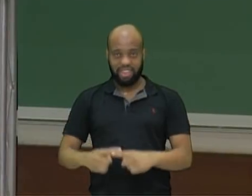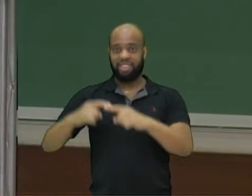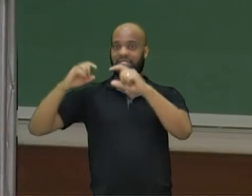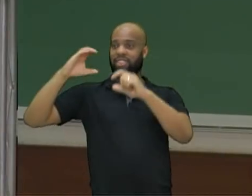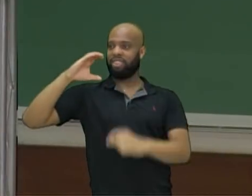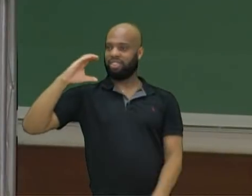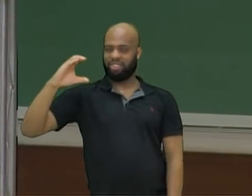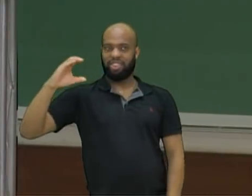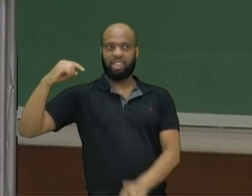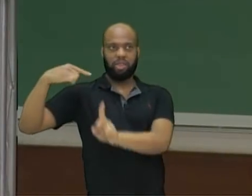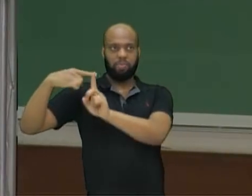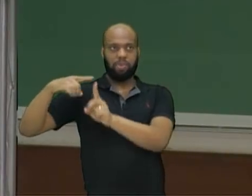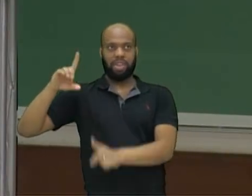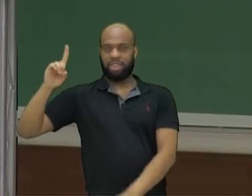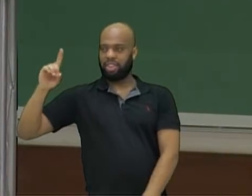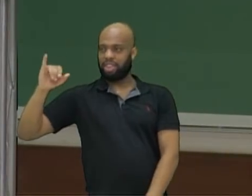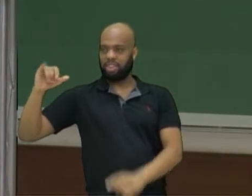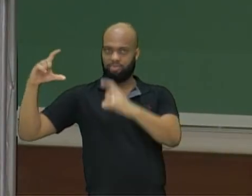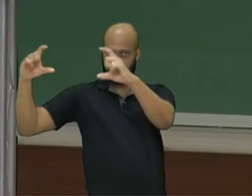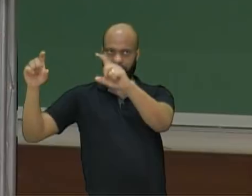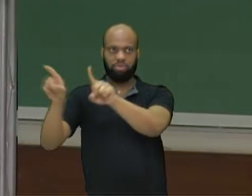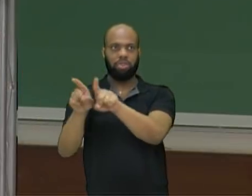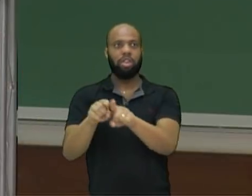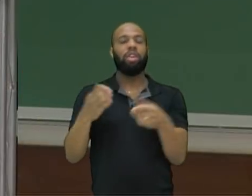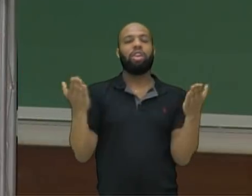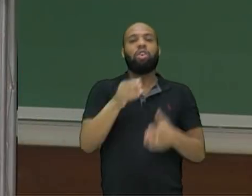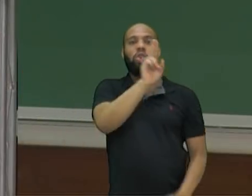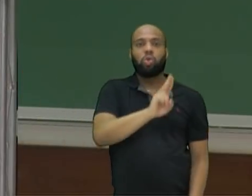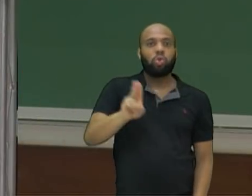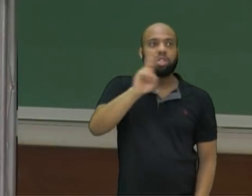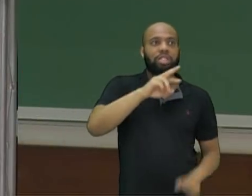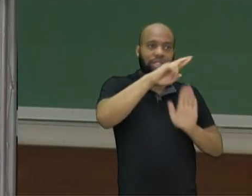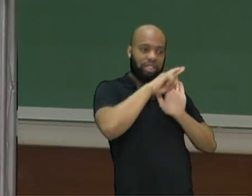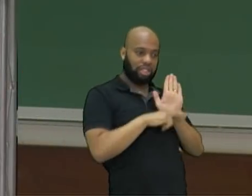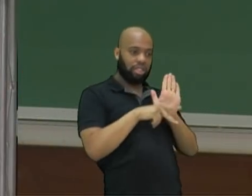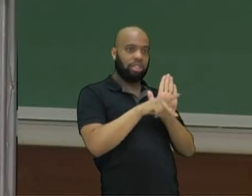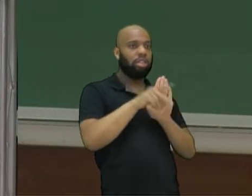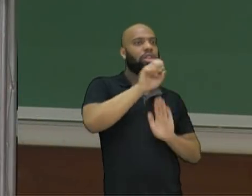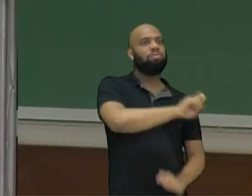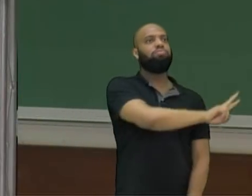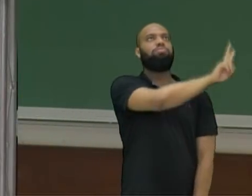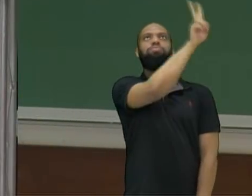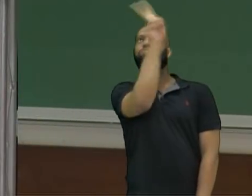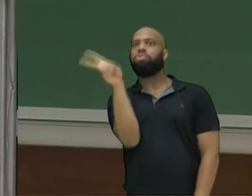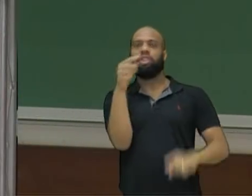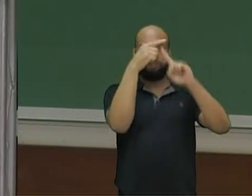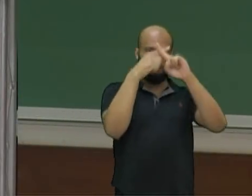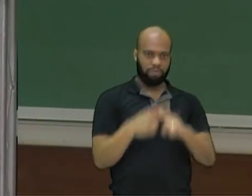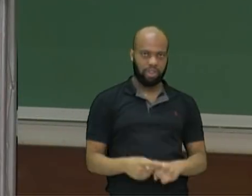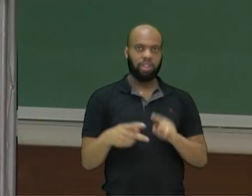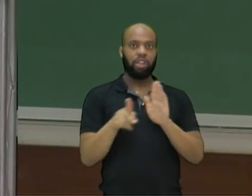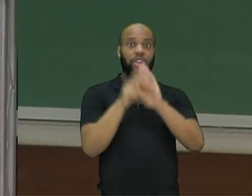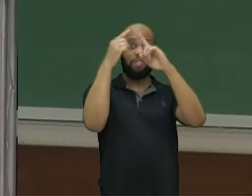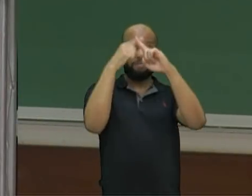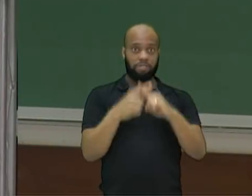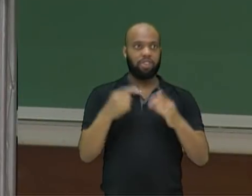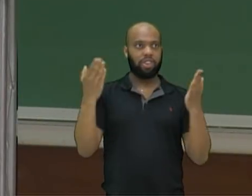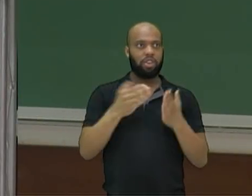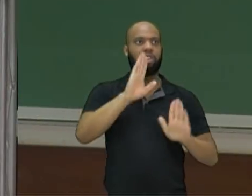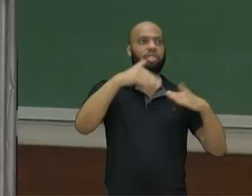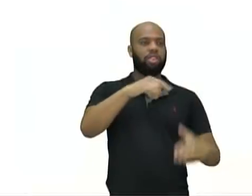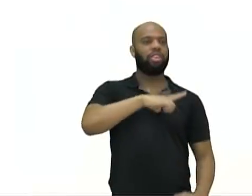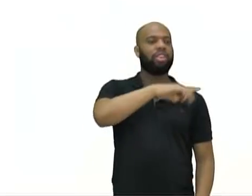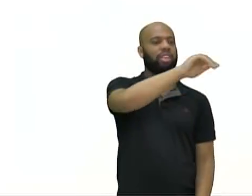C mais DI. Aplicando a propriedade distributiva da multiplicação, A